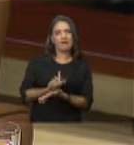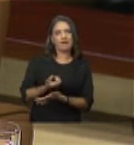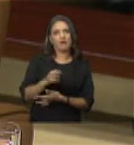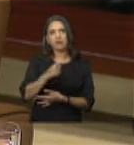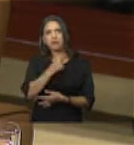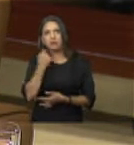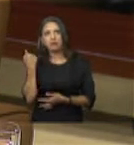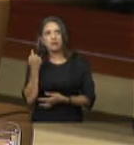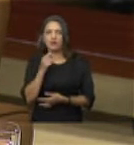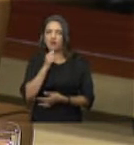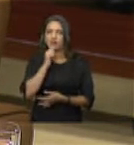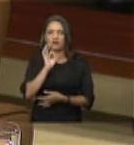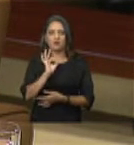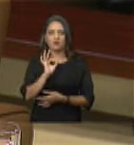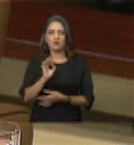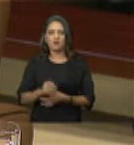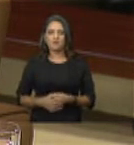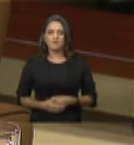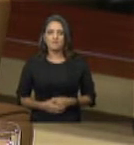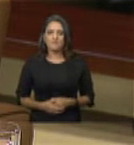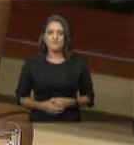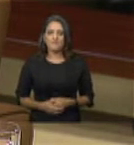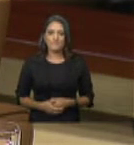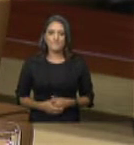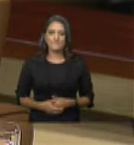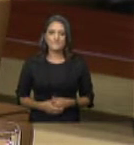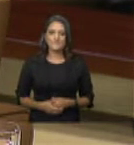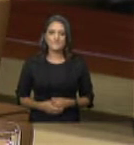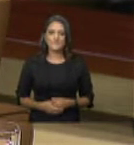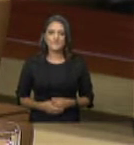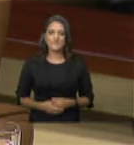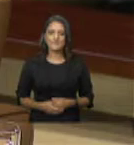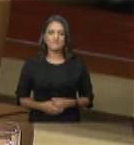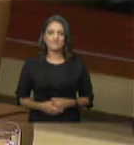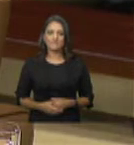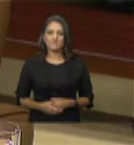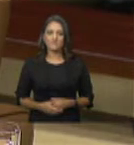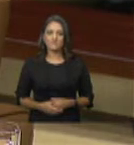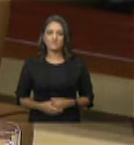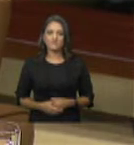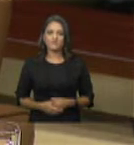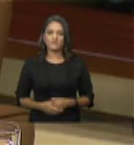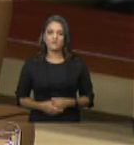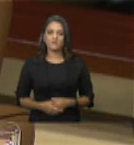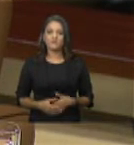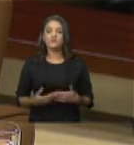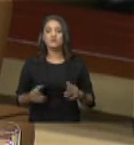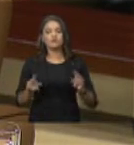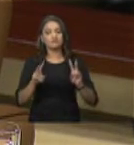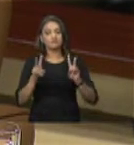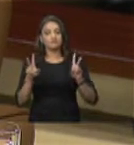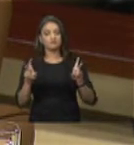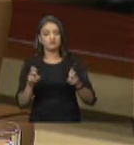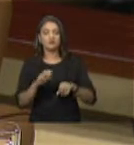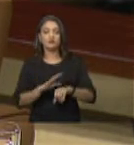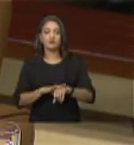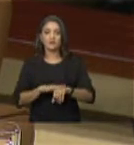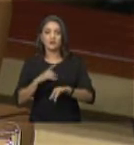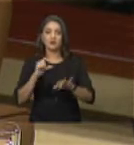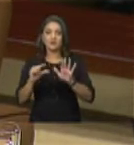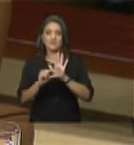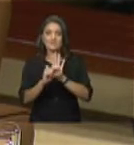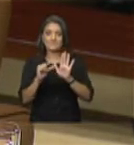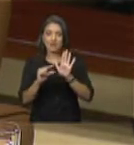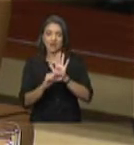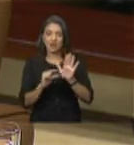decadência e quanto a esta circunstância do lapsotemporal que estava naqueles parágrafos